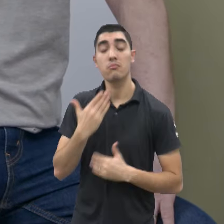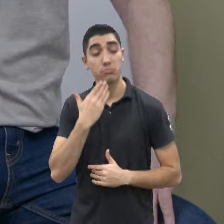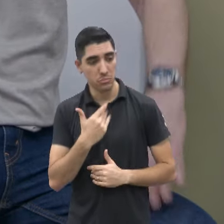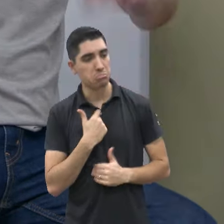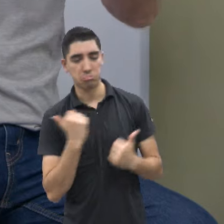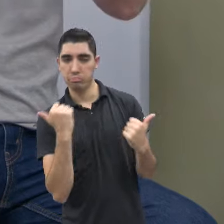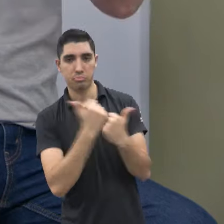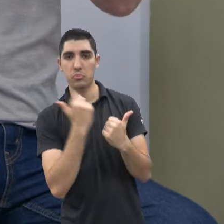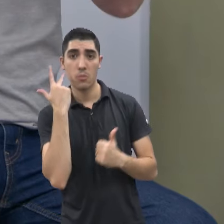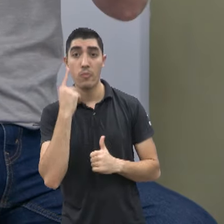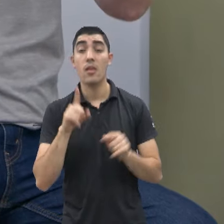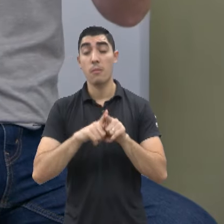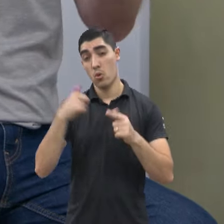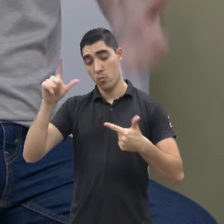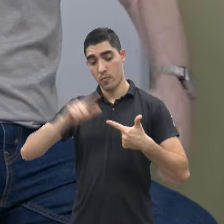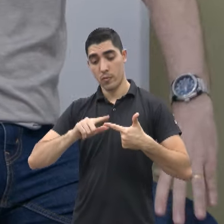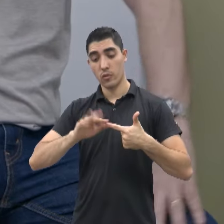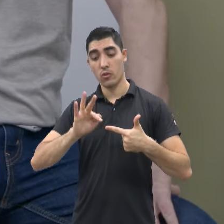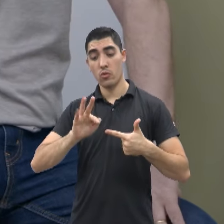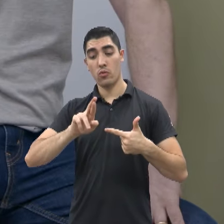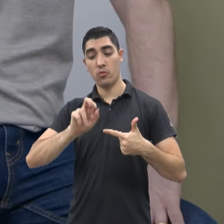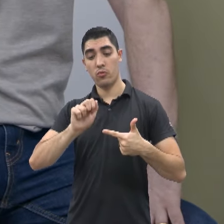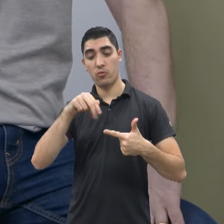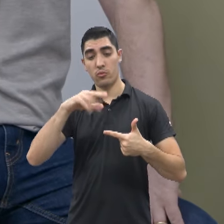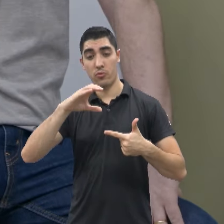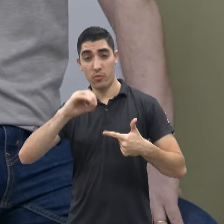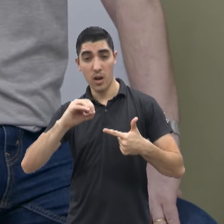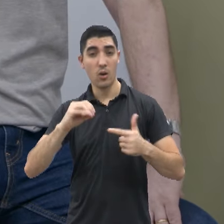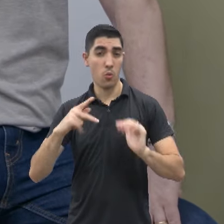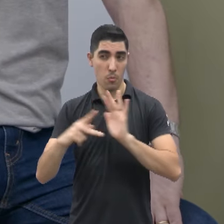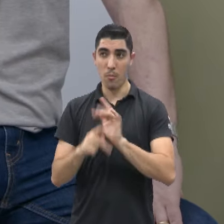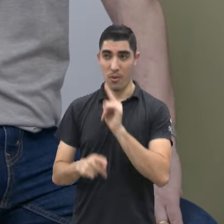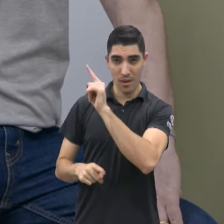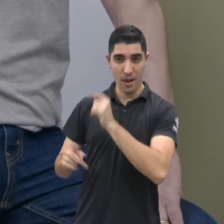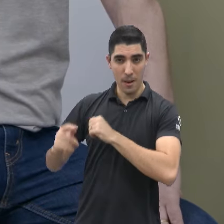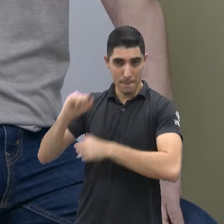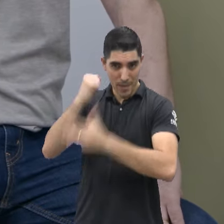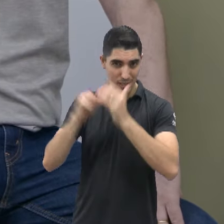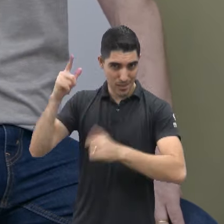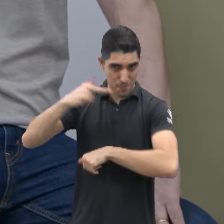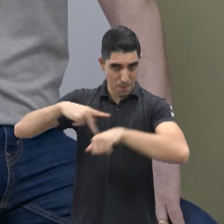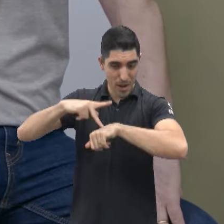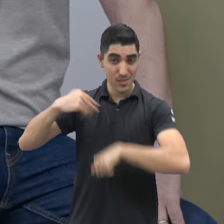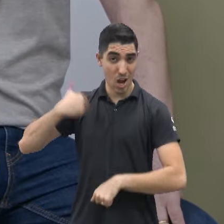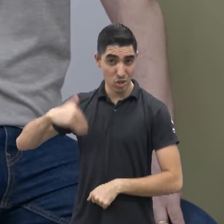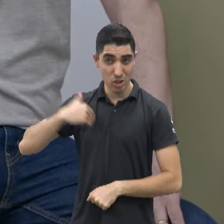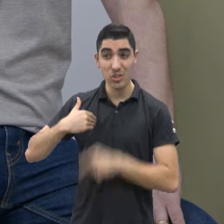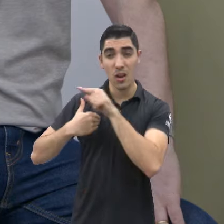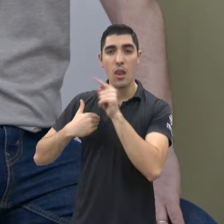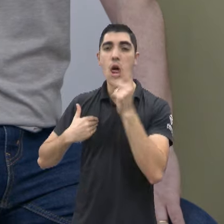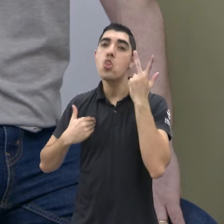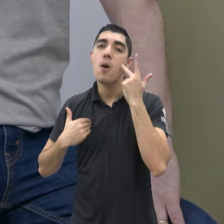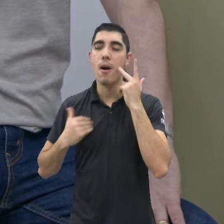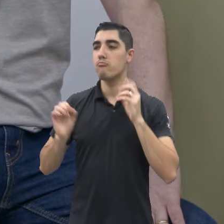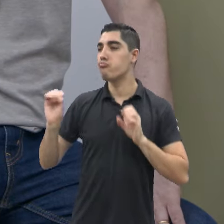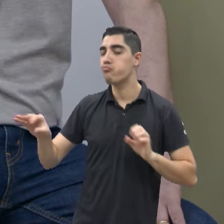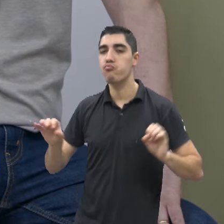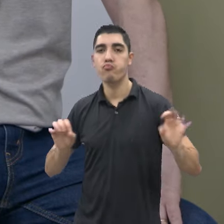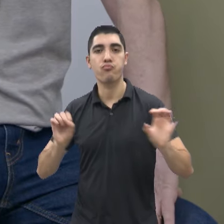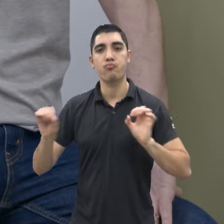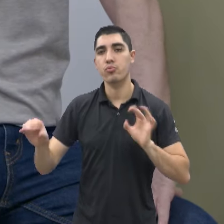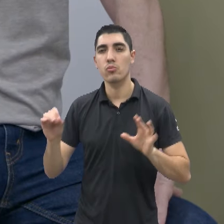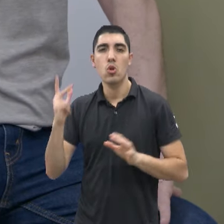está sentindo um pouco de dificuldade. O basquete argentino é o basquete mais clássico e o nosso é o basquete mais físico. E tanto que na Argentina ele joga na posição